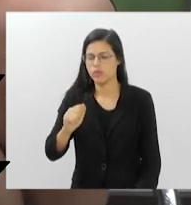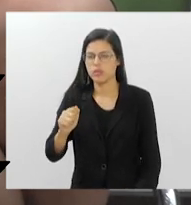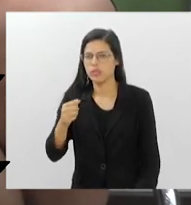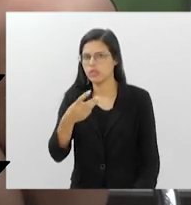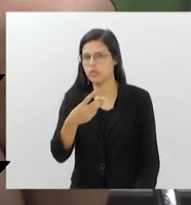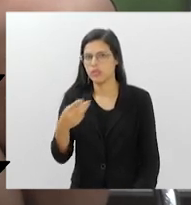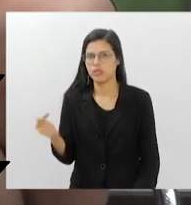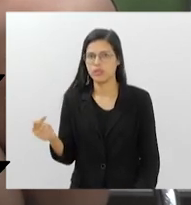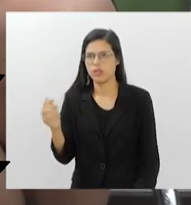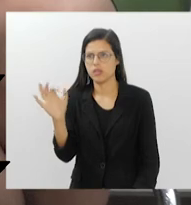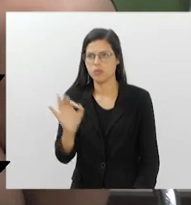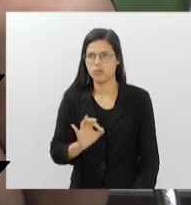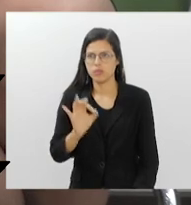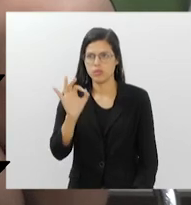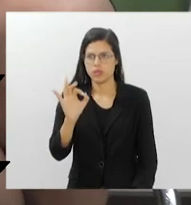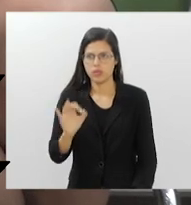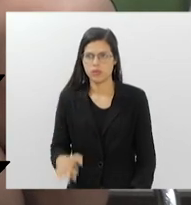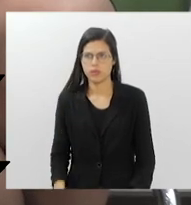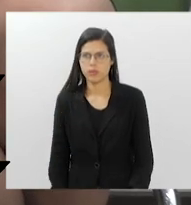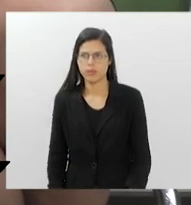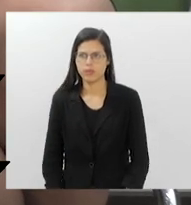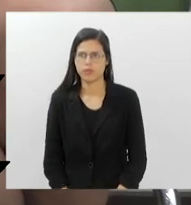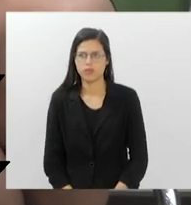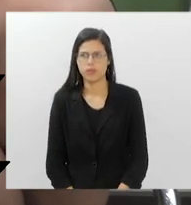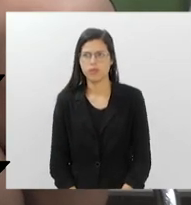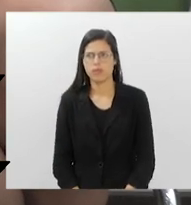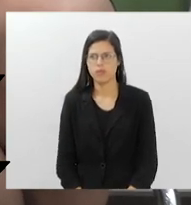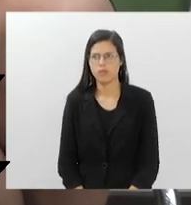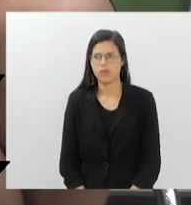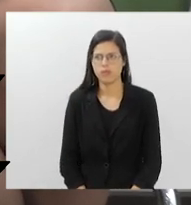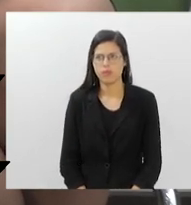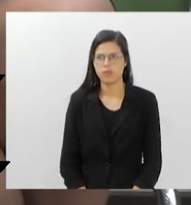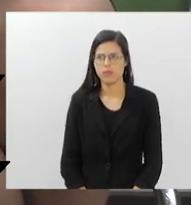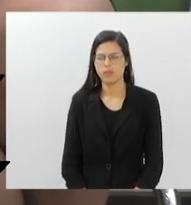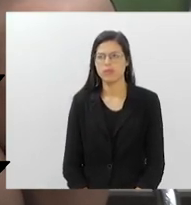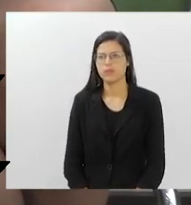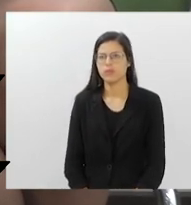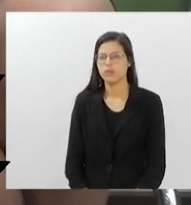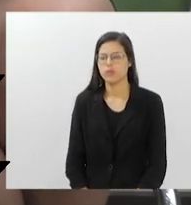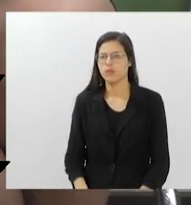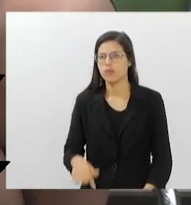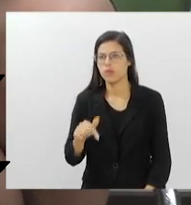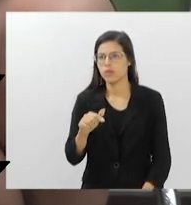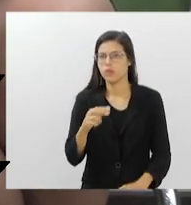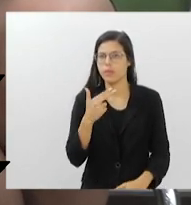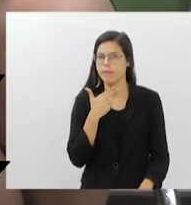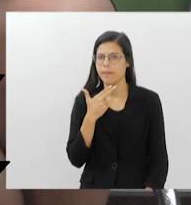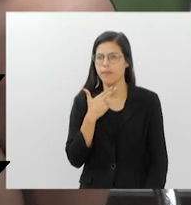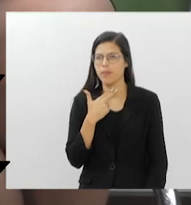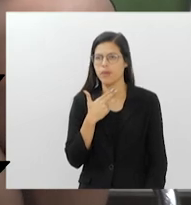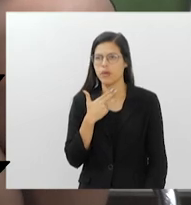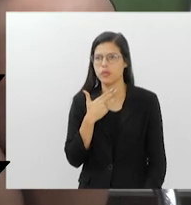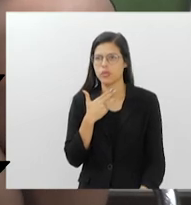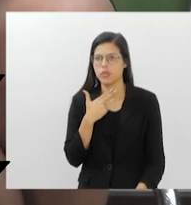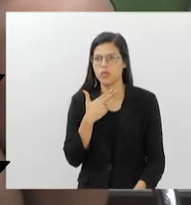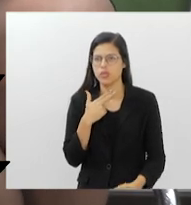37% o tributo ele não pode ter o caráter de